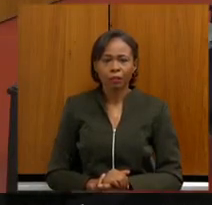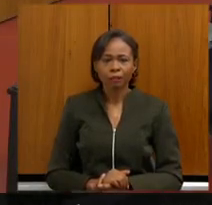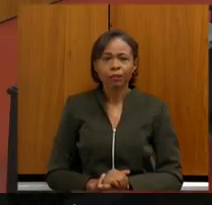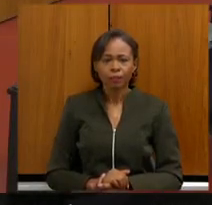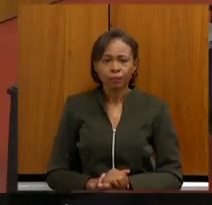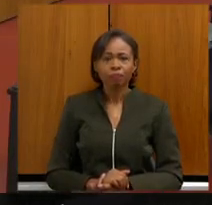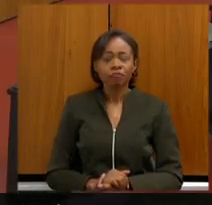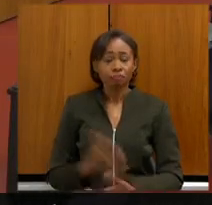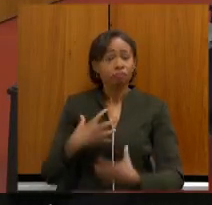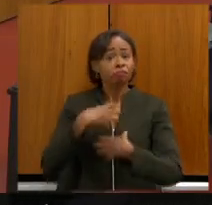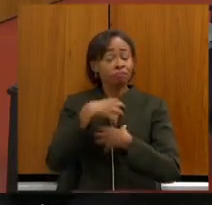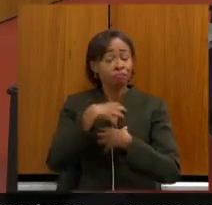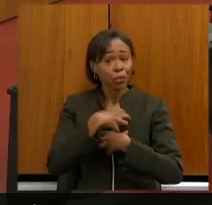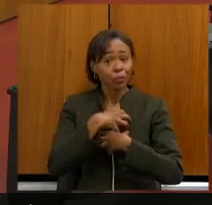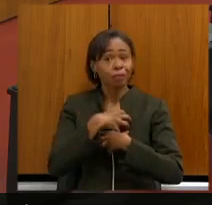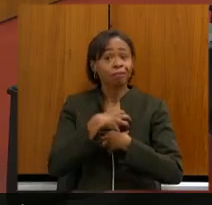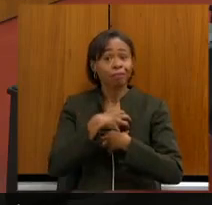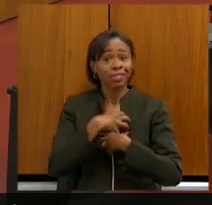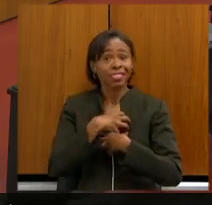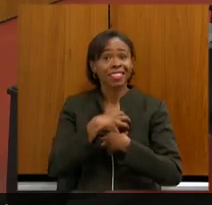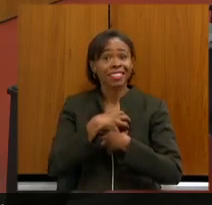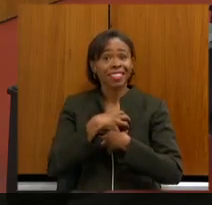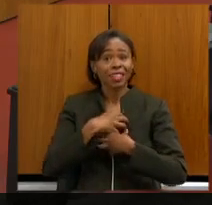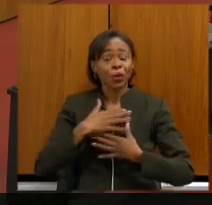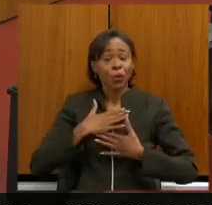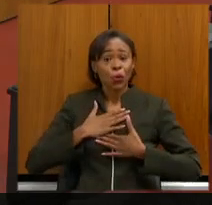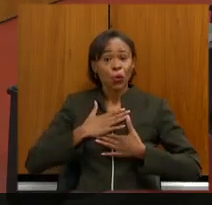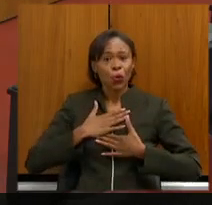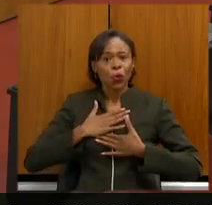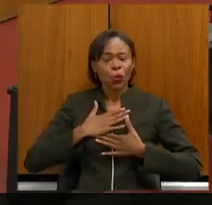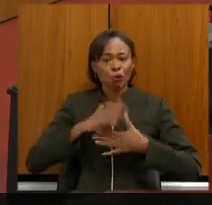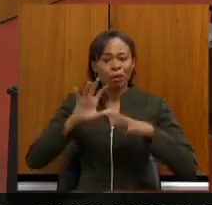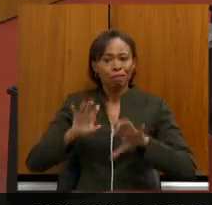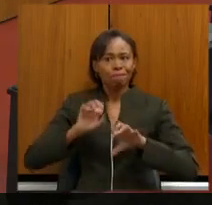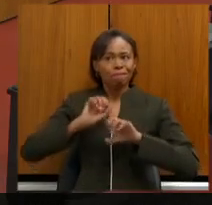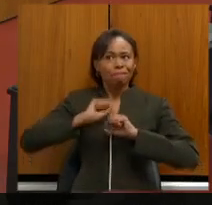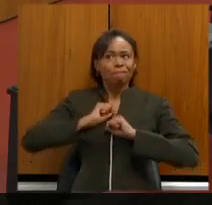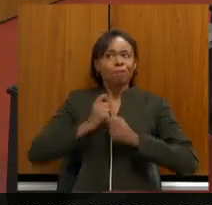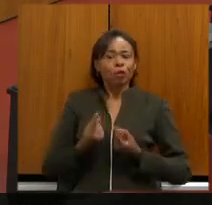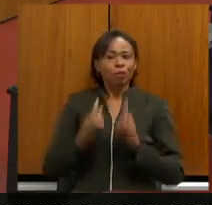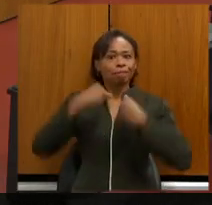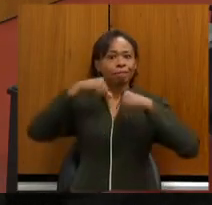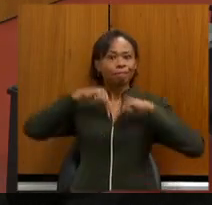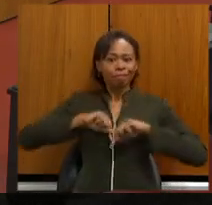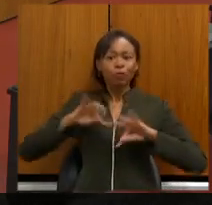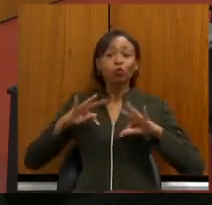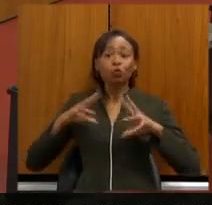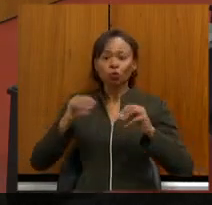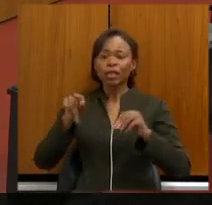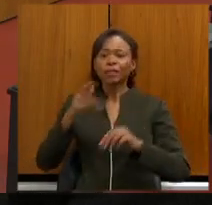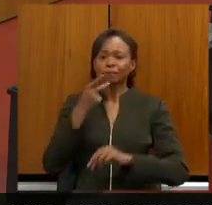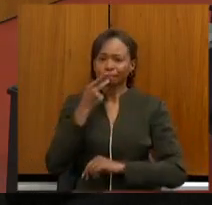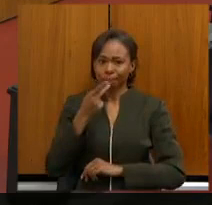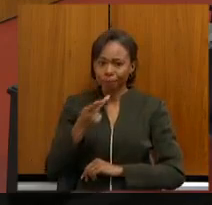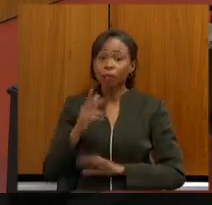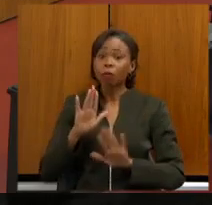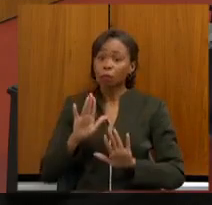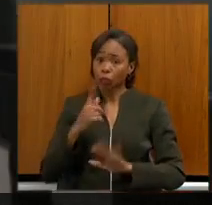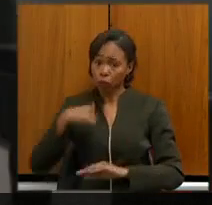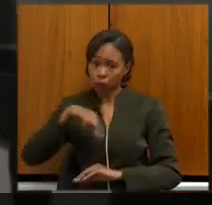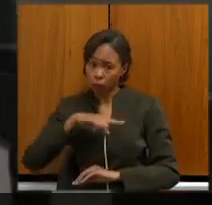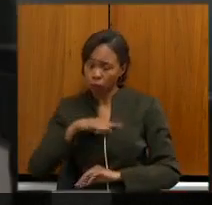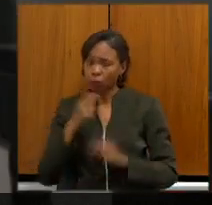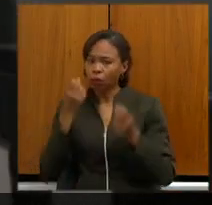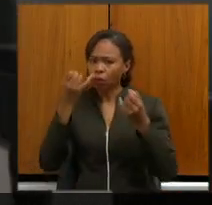e se de um tempo para poder corporar tudo isso né mas nós somos